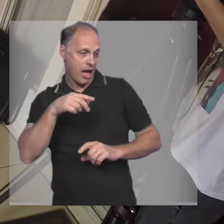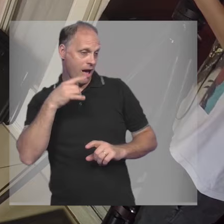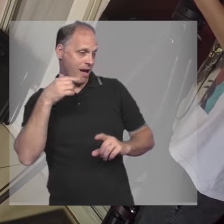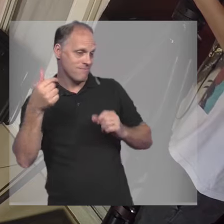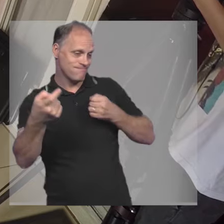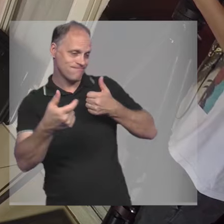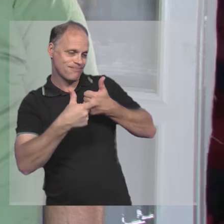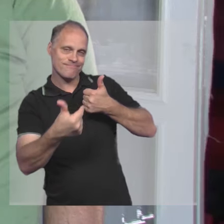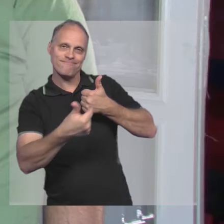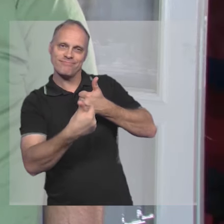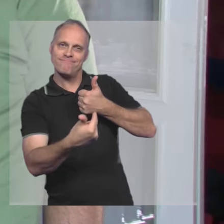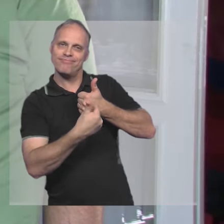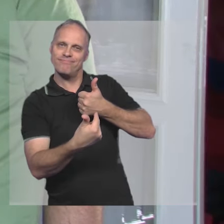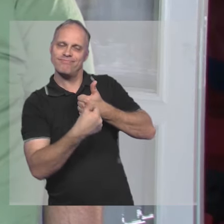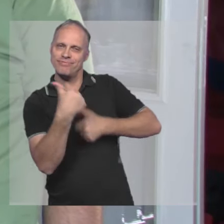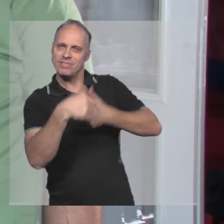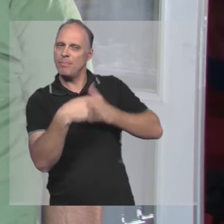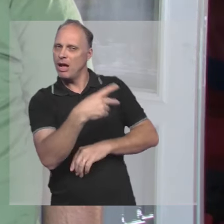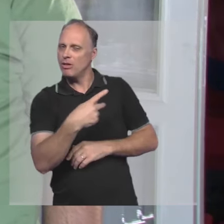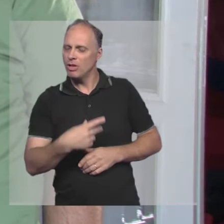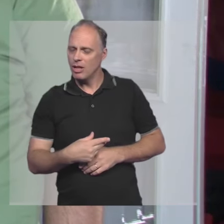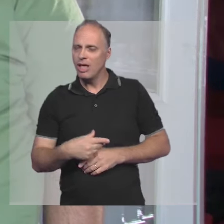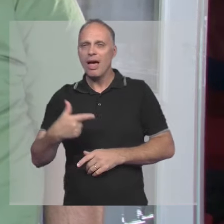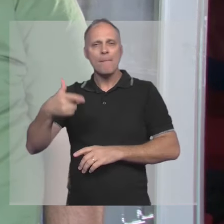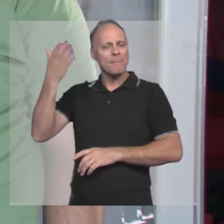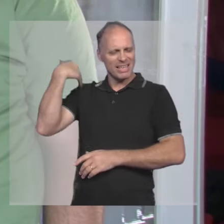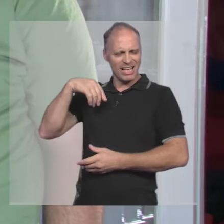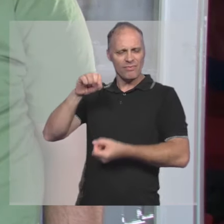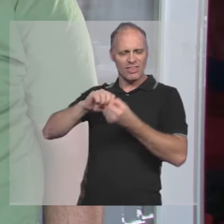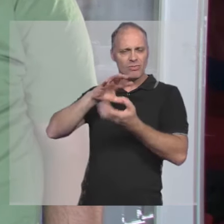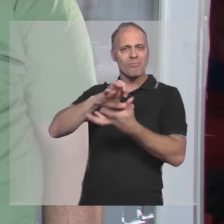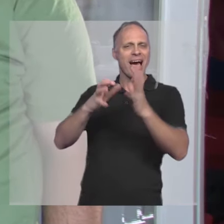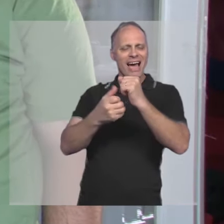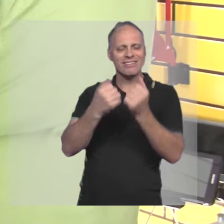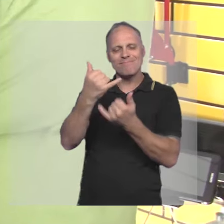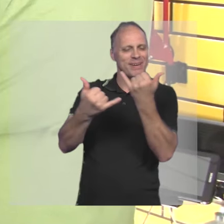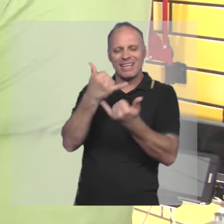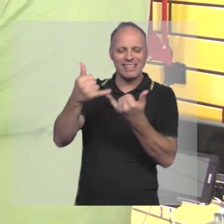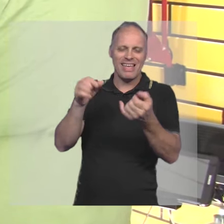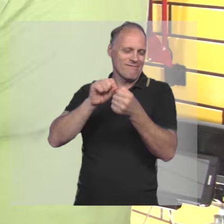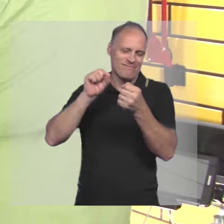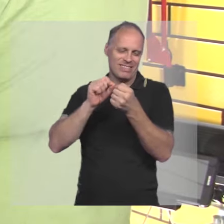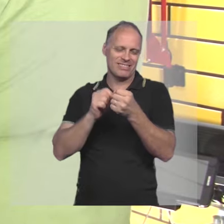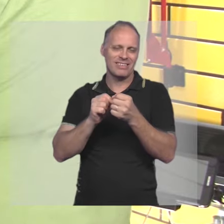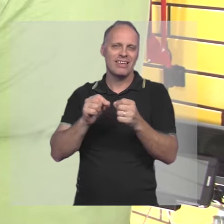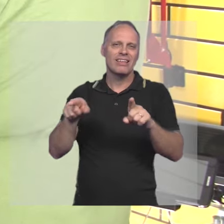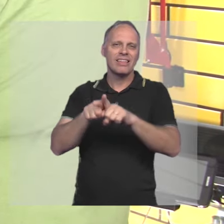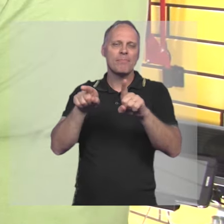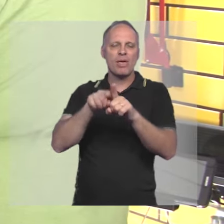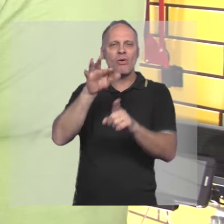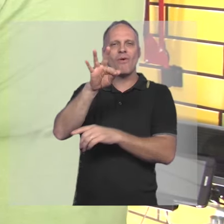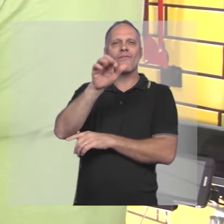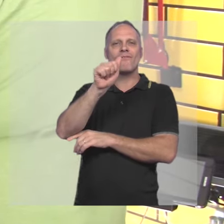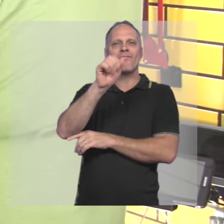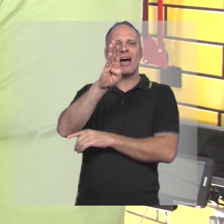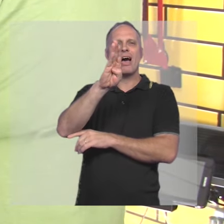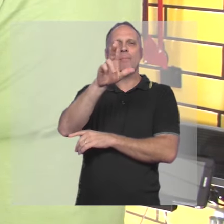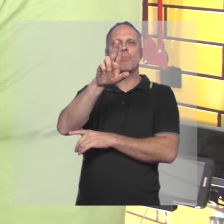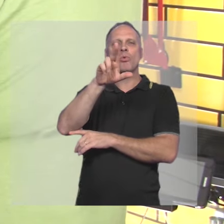tempos eu fiz uma arte, uma brincadeira com o